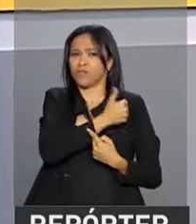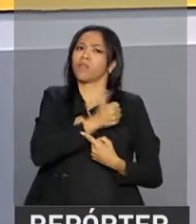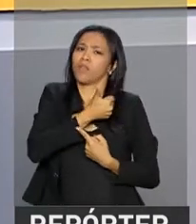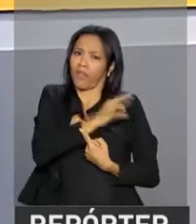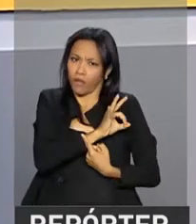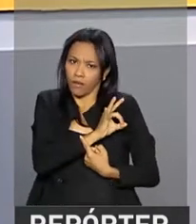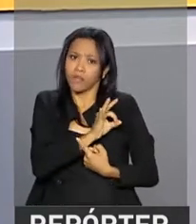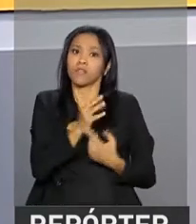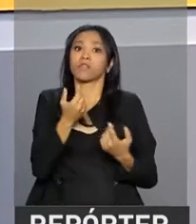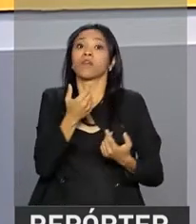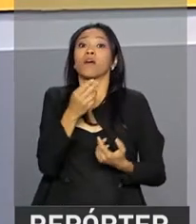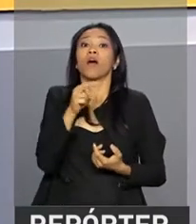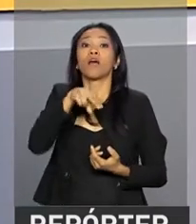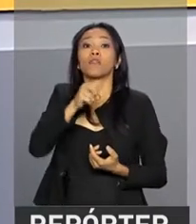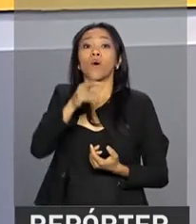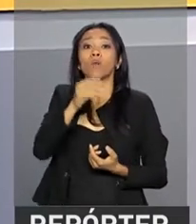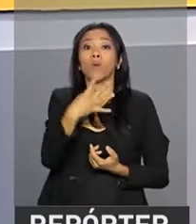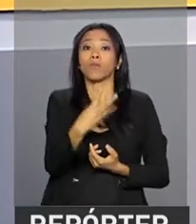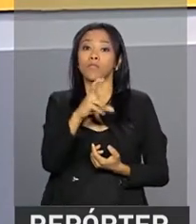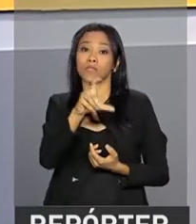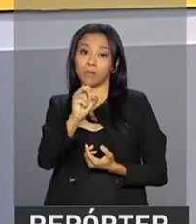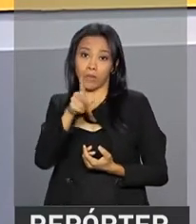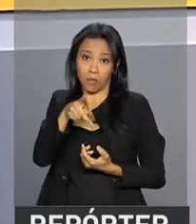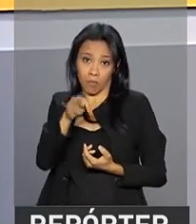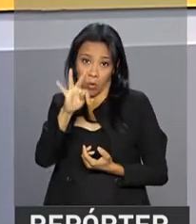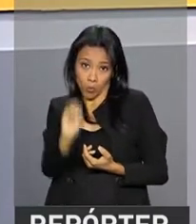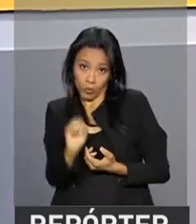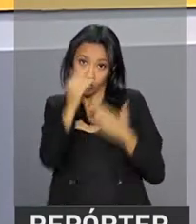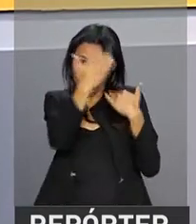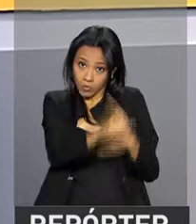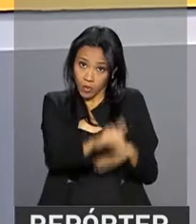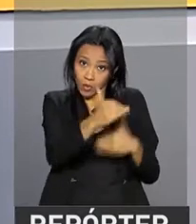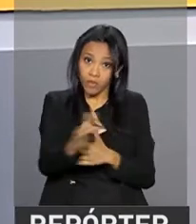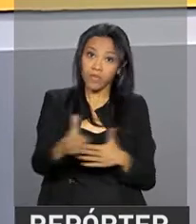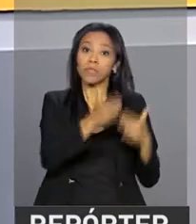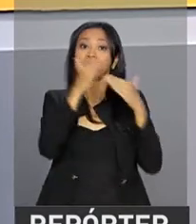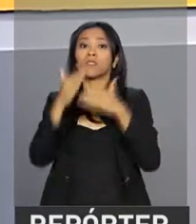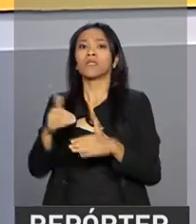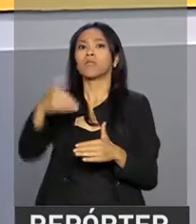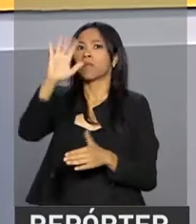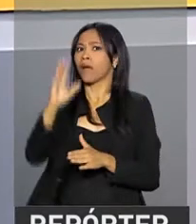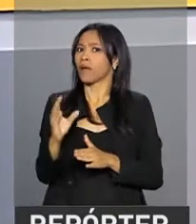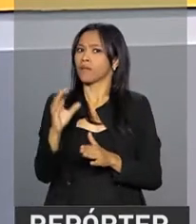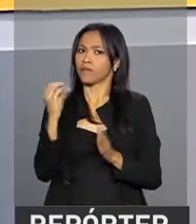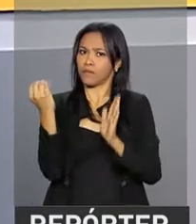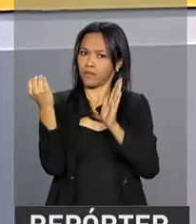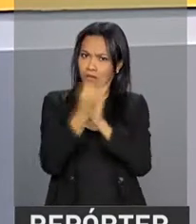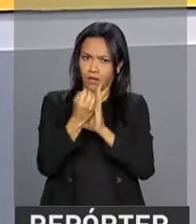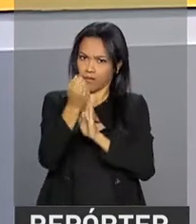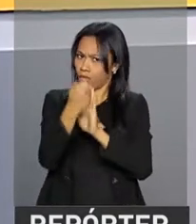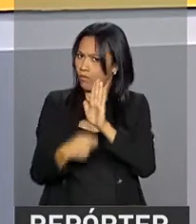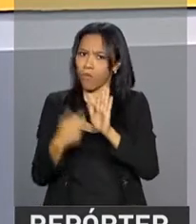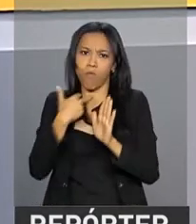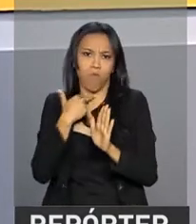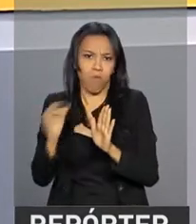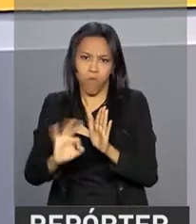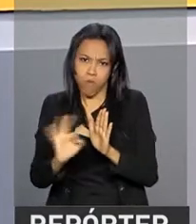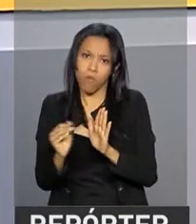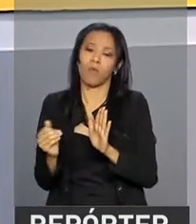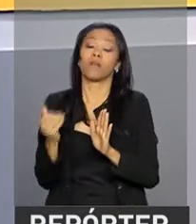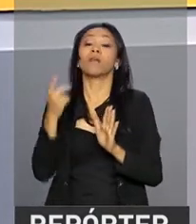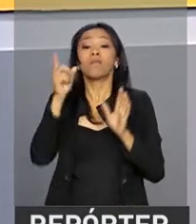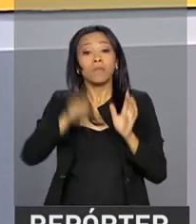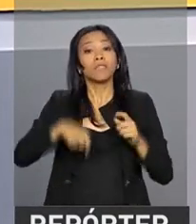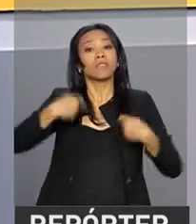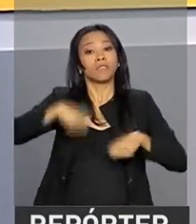nota mínima de 450 pontos nas provas e tirado mais do que zero na redação é necessário